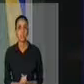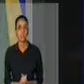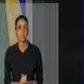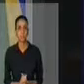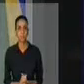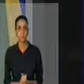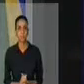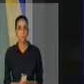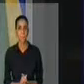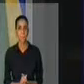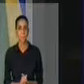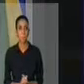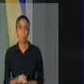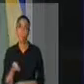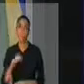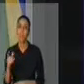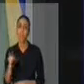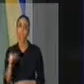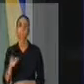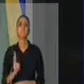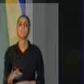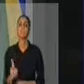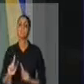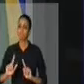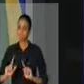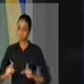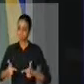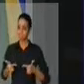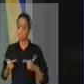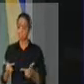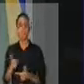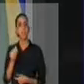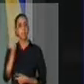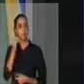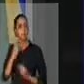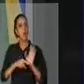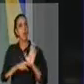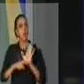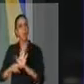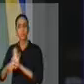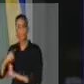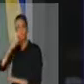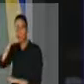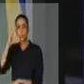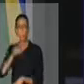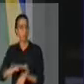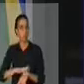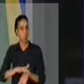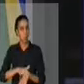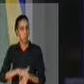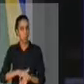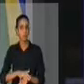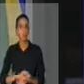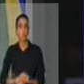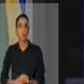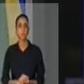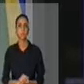Excelência está se empenhando para ajudar todas essas pessoas, aqueles que